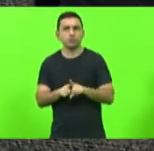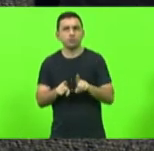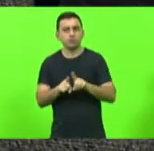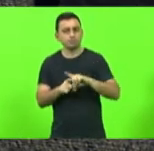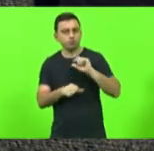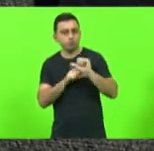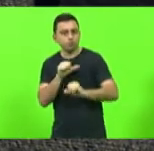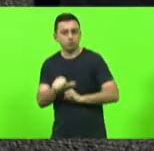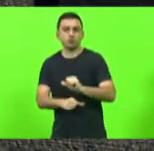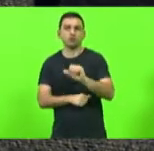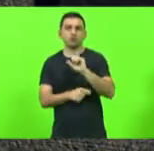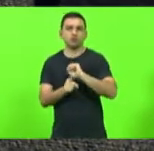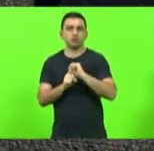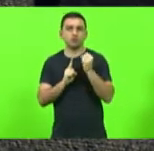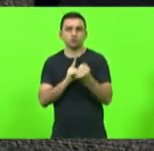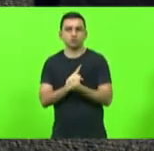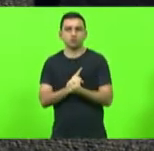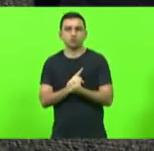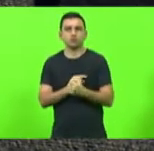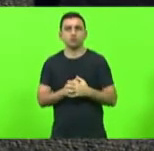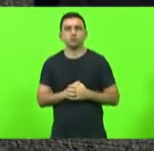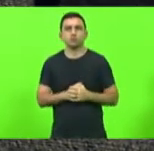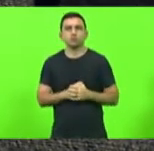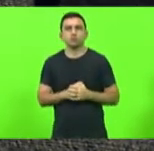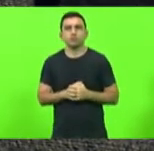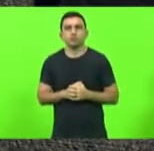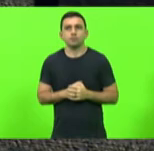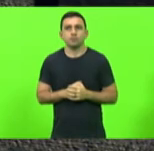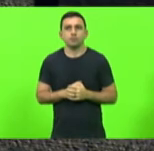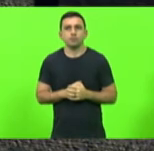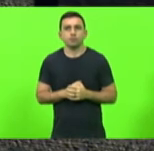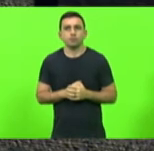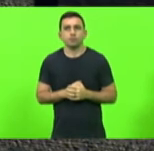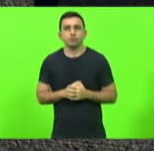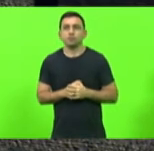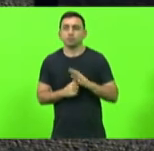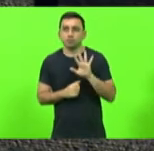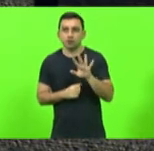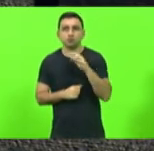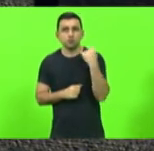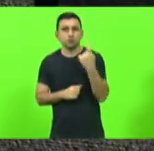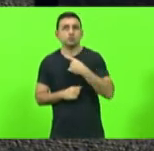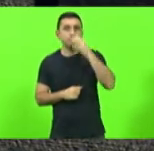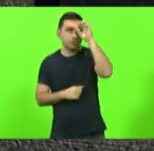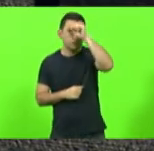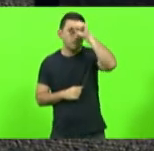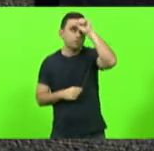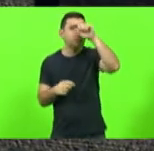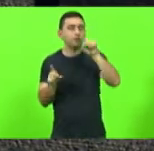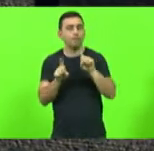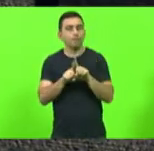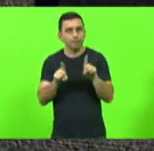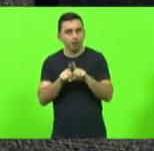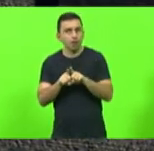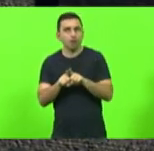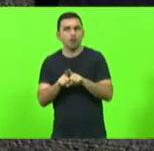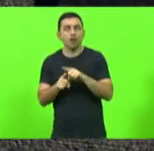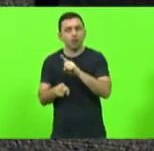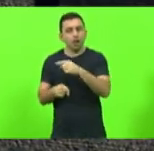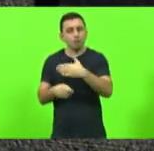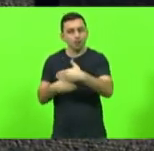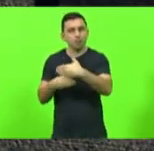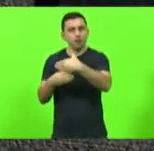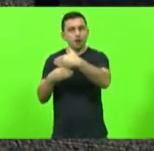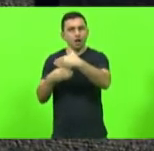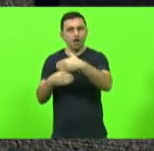sociedade. Mas a gente também aprendeu que a mesma barragem que destrói a